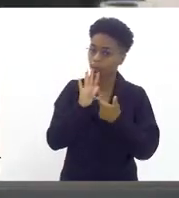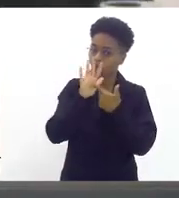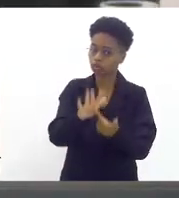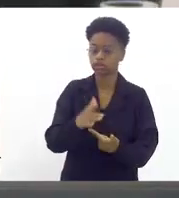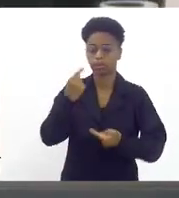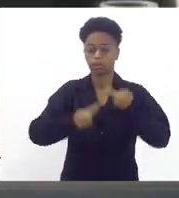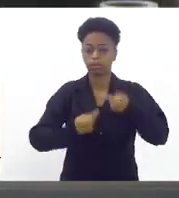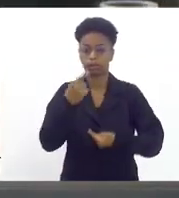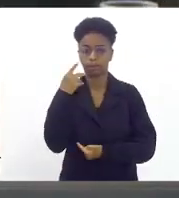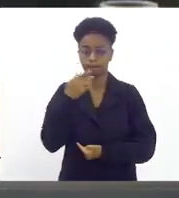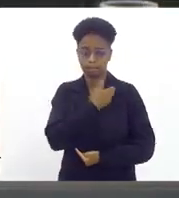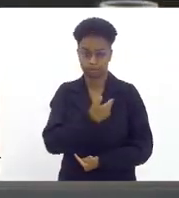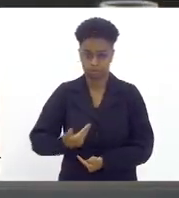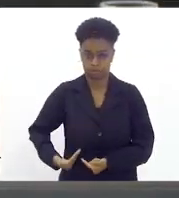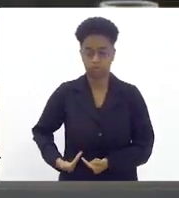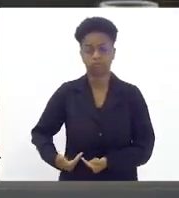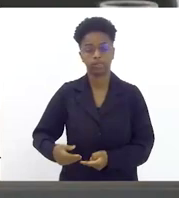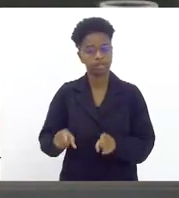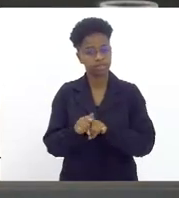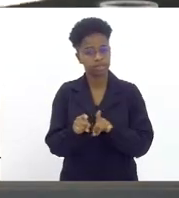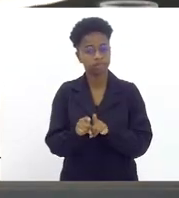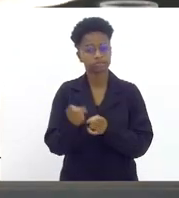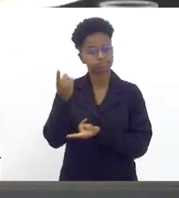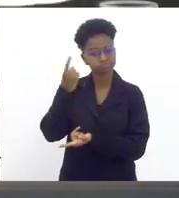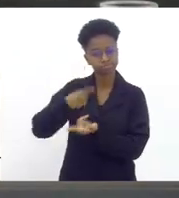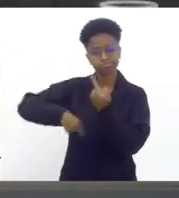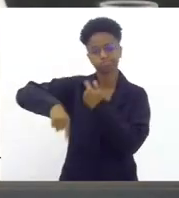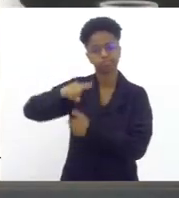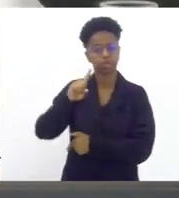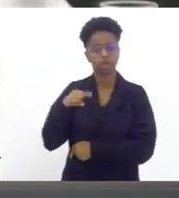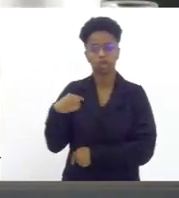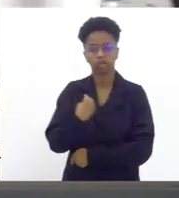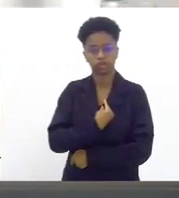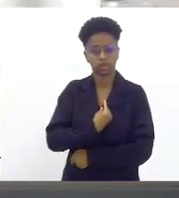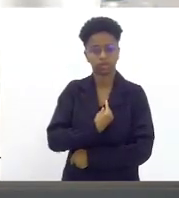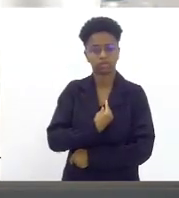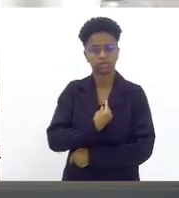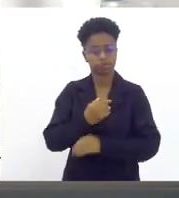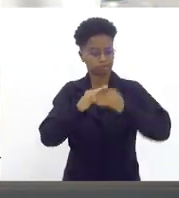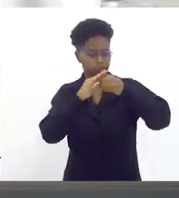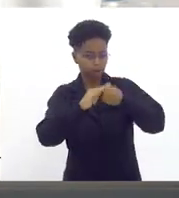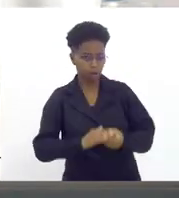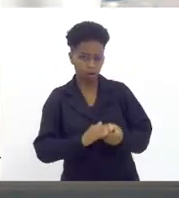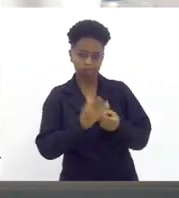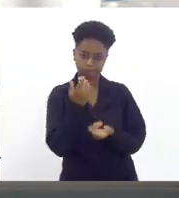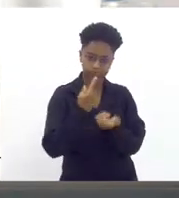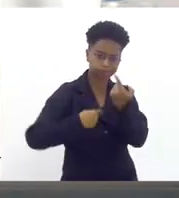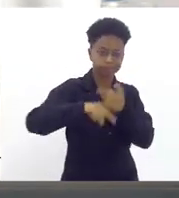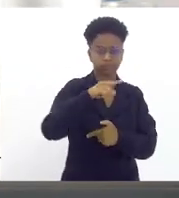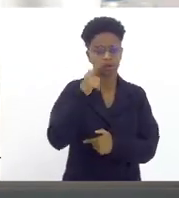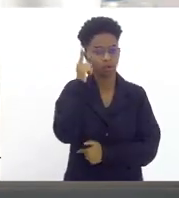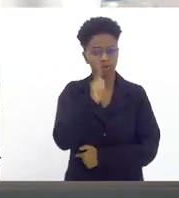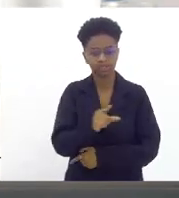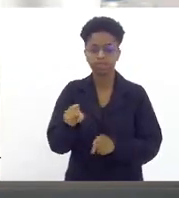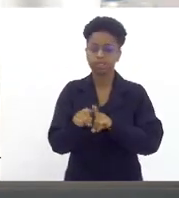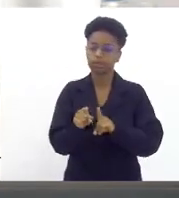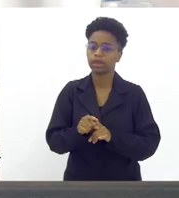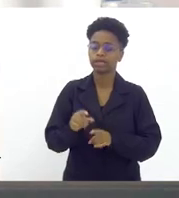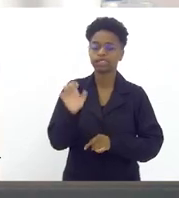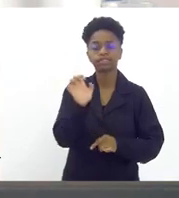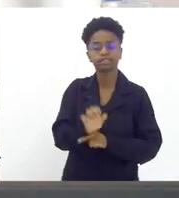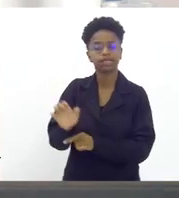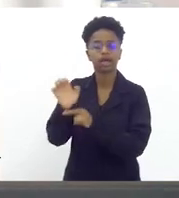públicas a superação da nossa situação de marginalização, de vulnerabilização, e o Estado sendo,